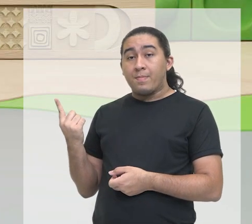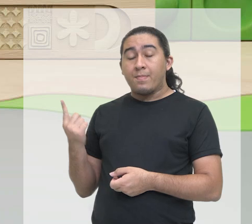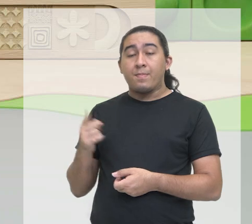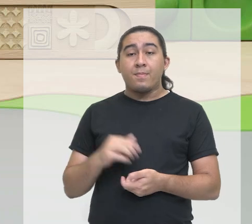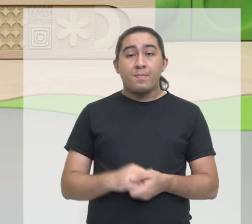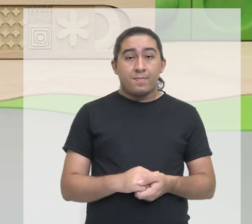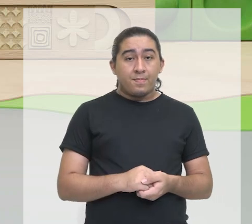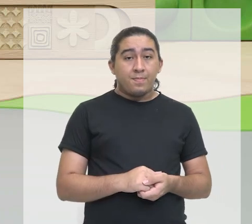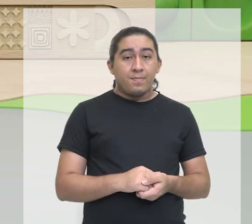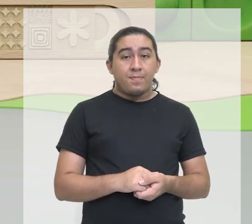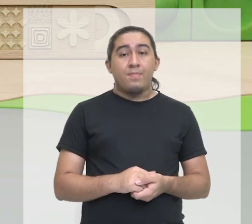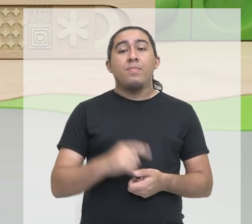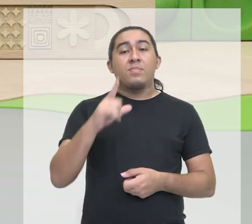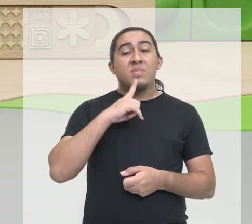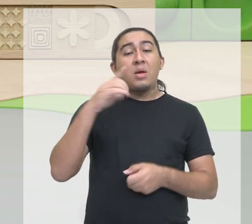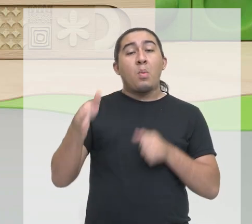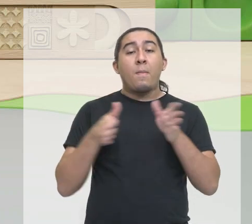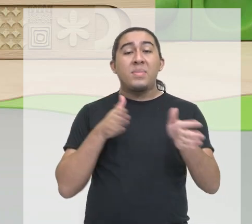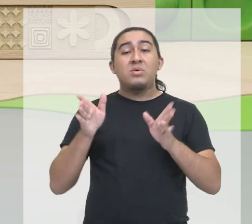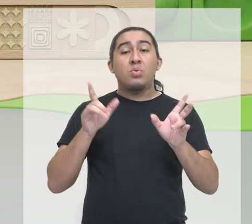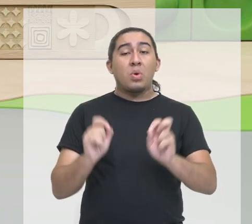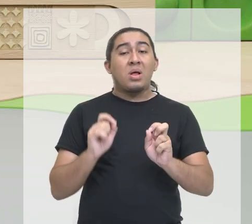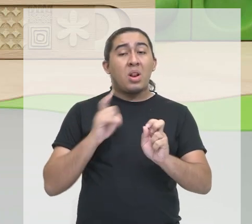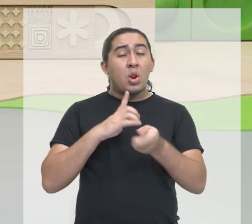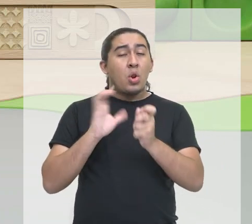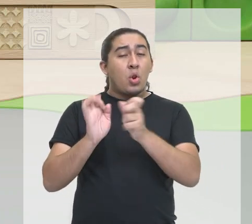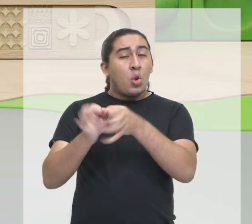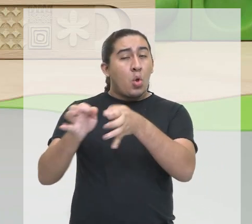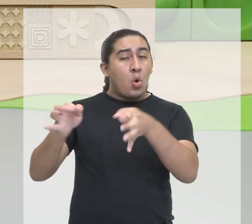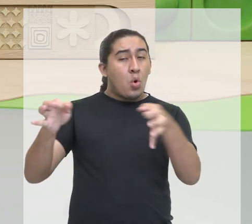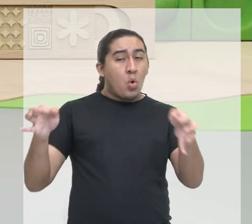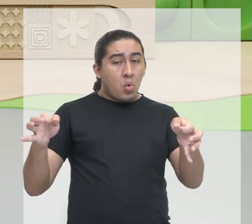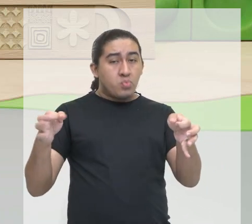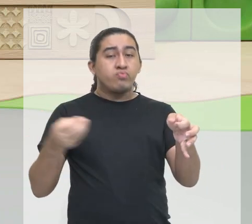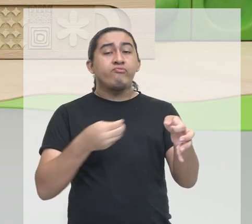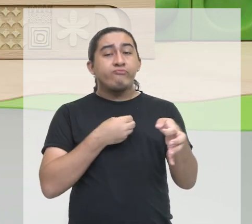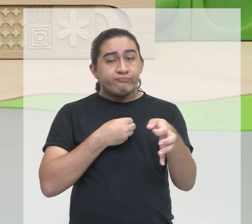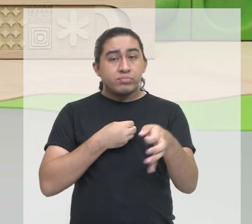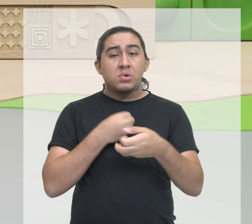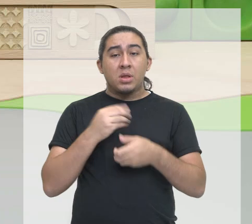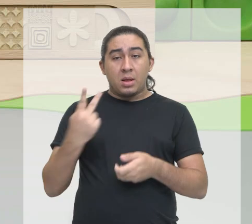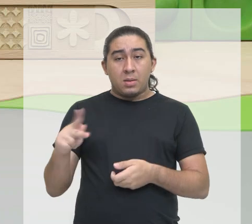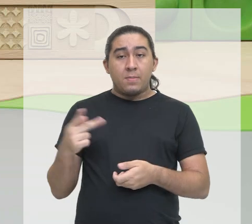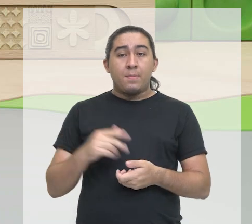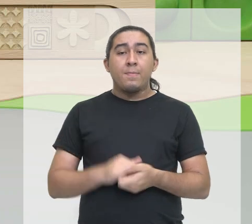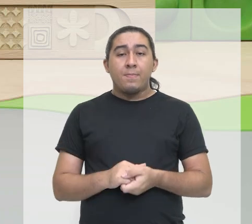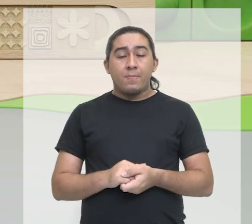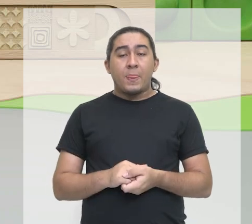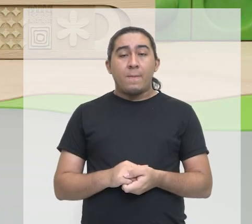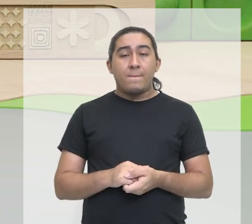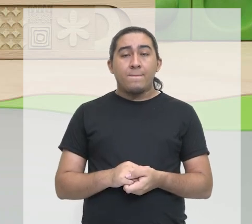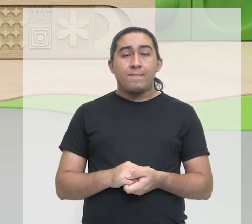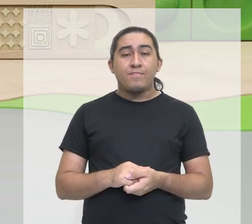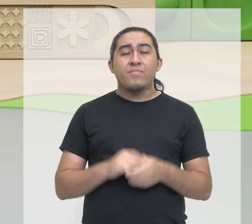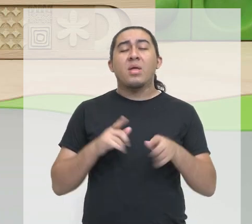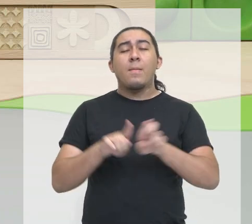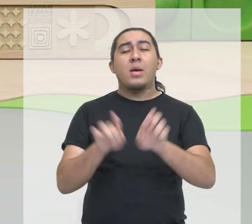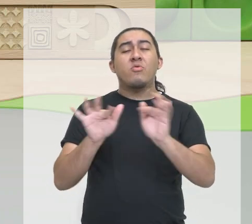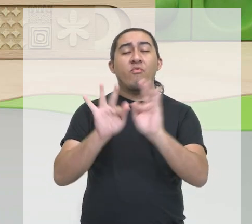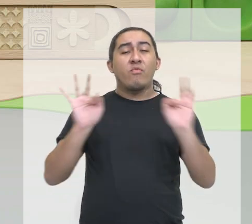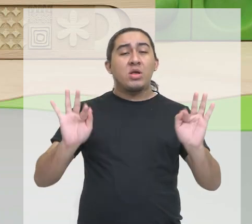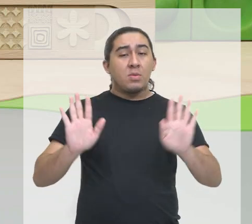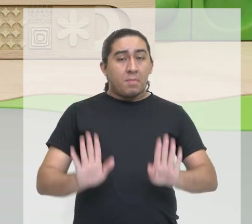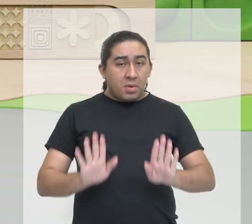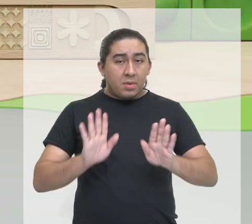estão no período mais longo de suas vidas. Vamos tentar entender aqui basicamente o que a frase está dizendo.